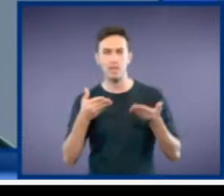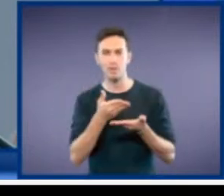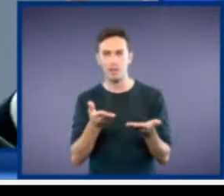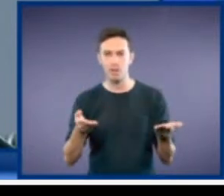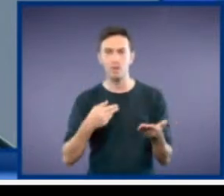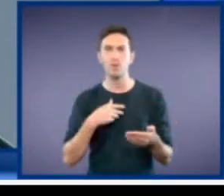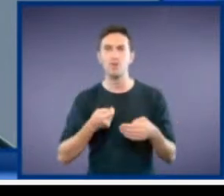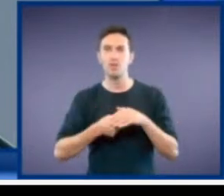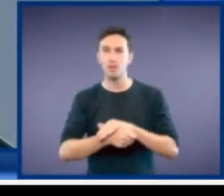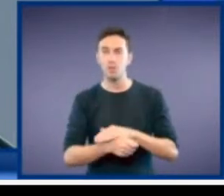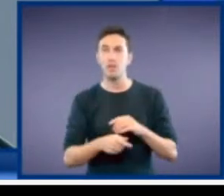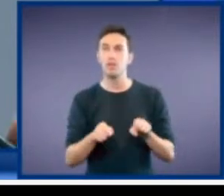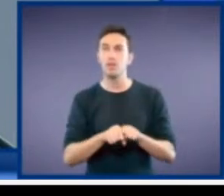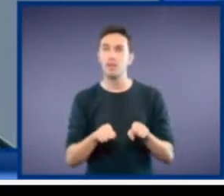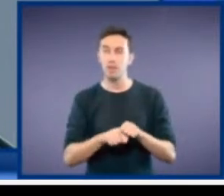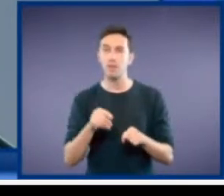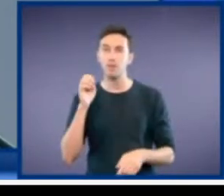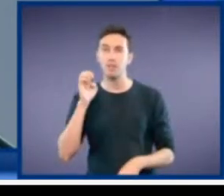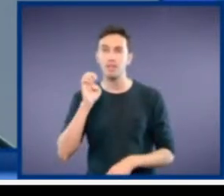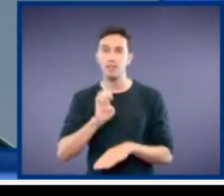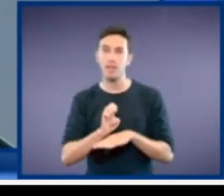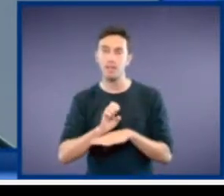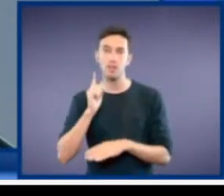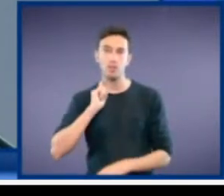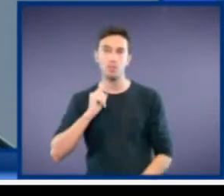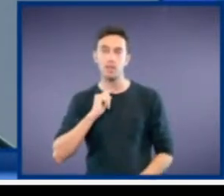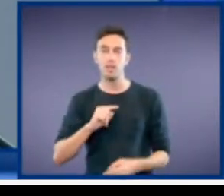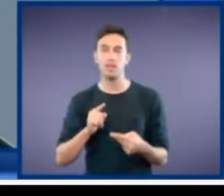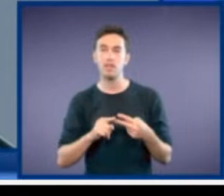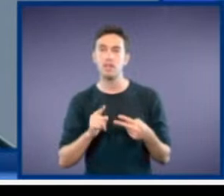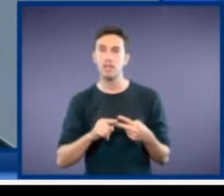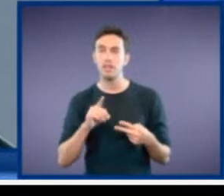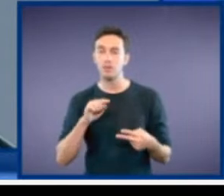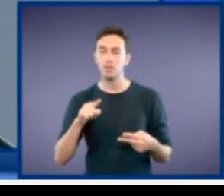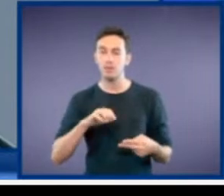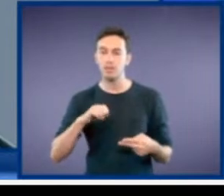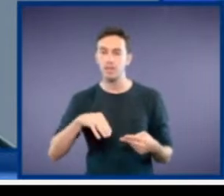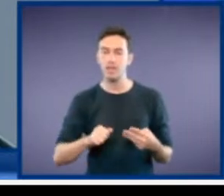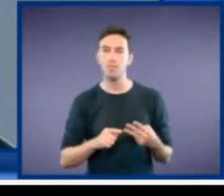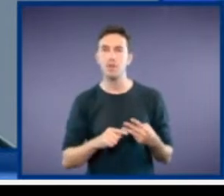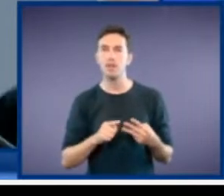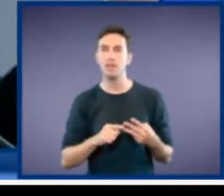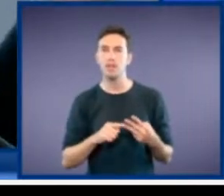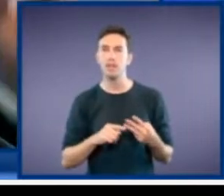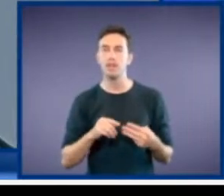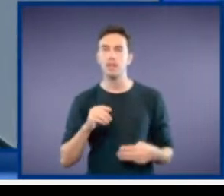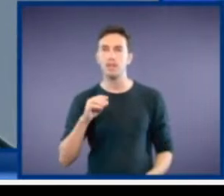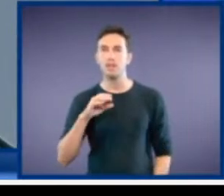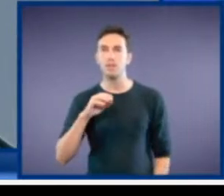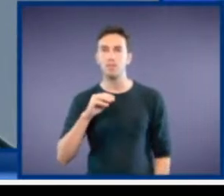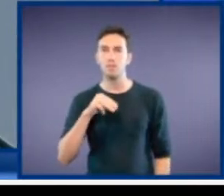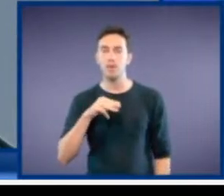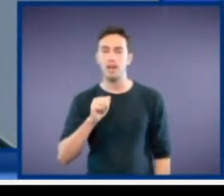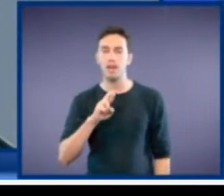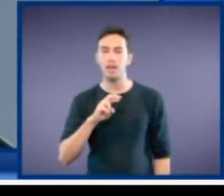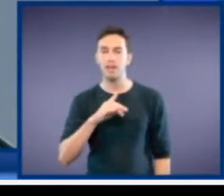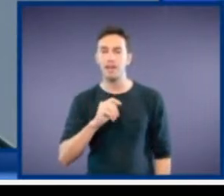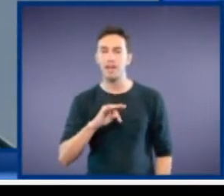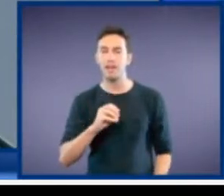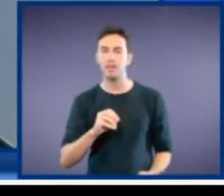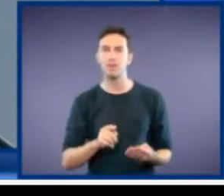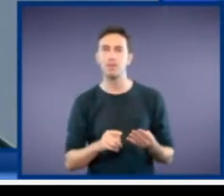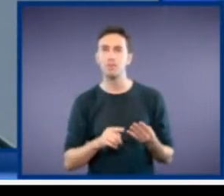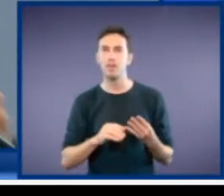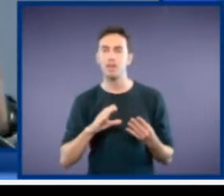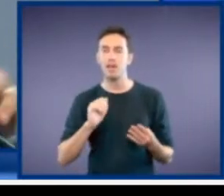empreendimento, o Estado de Minas, governador Zema, secretário Fernando Marcato, meus colegas de governo, Bruno Esch, em Capelupi, uma honra